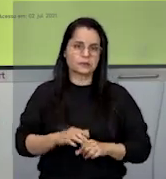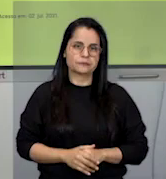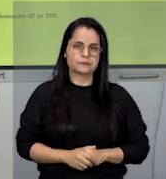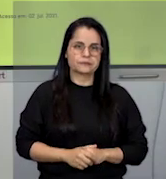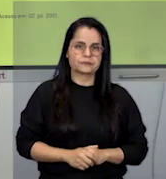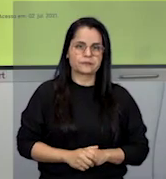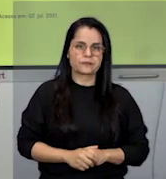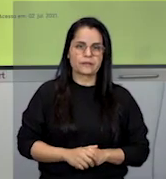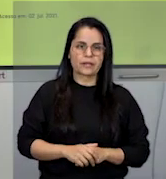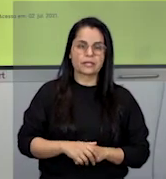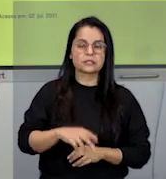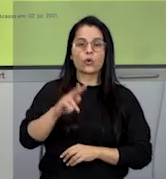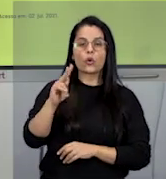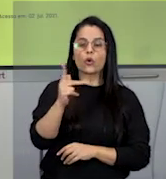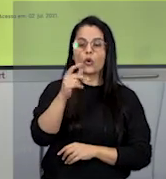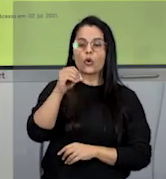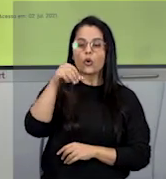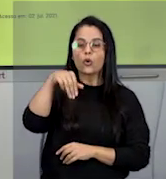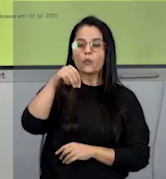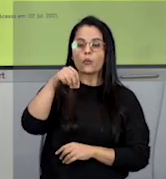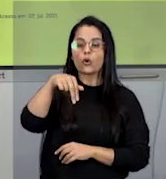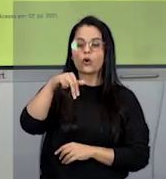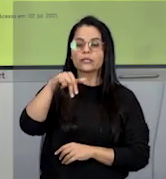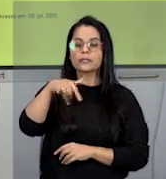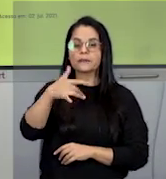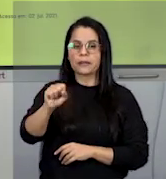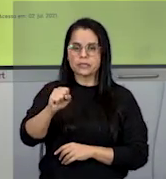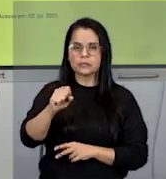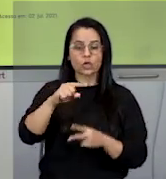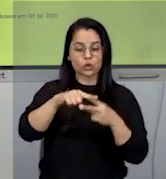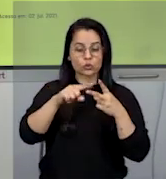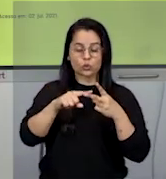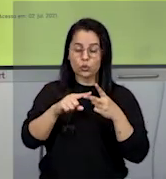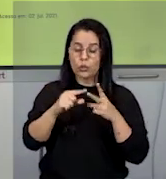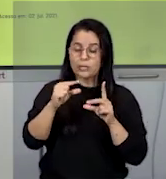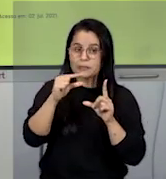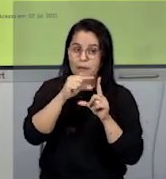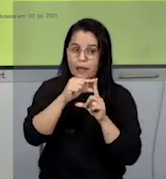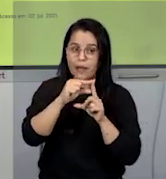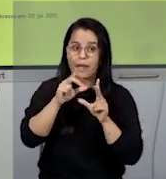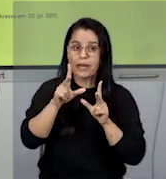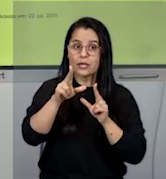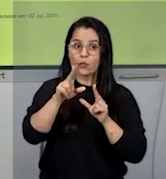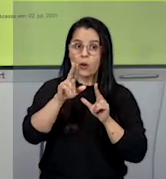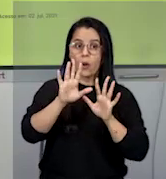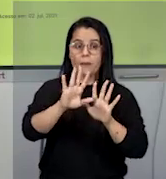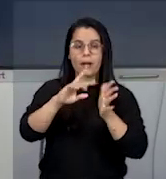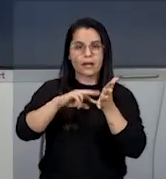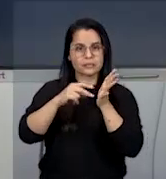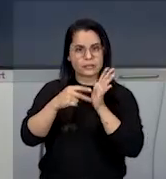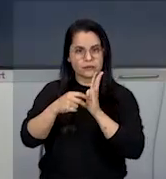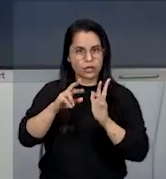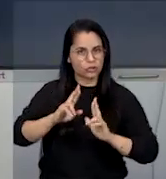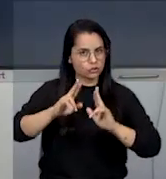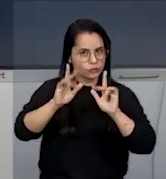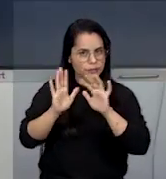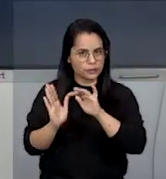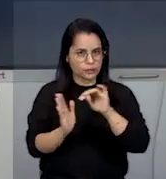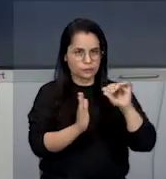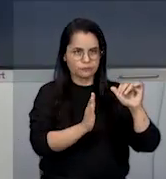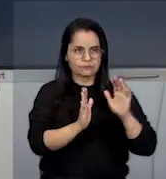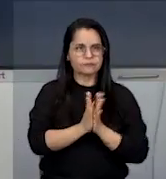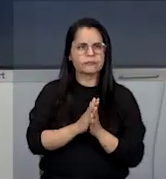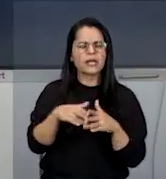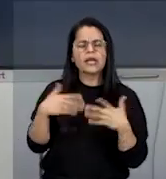tá? São homônimas, duas palavras iguais, mas com significados diferentes.